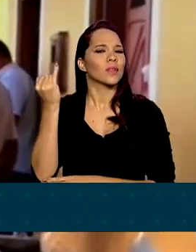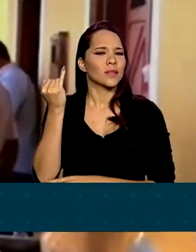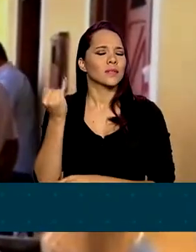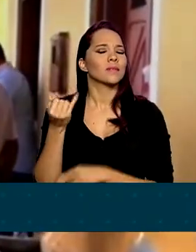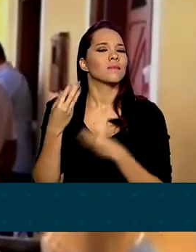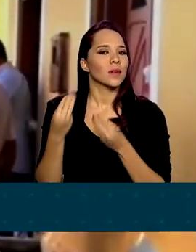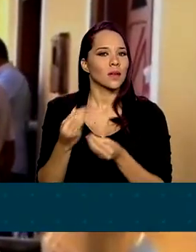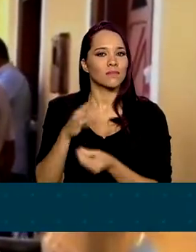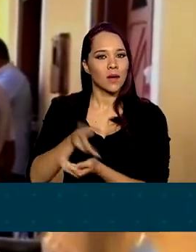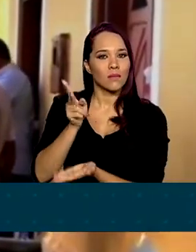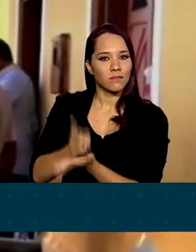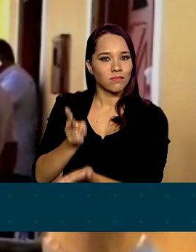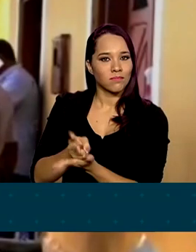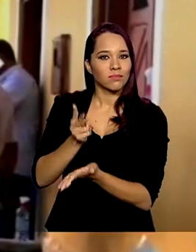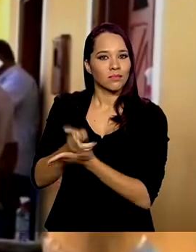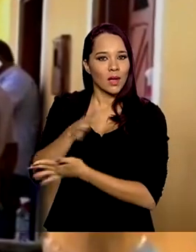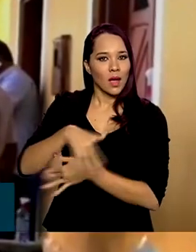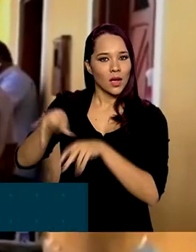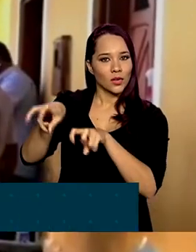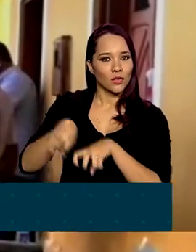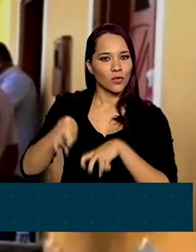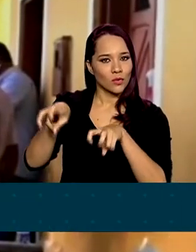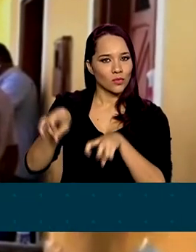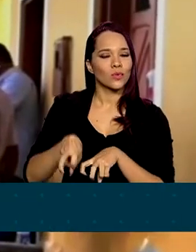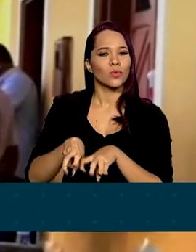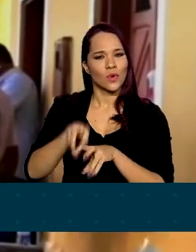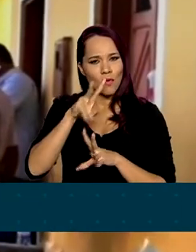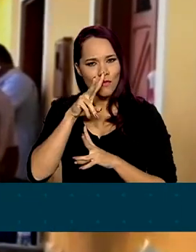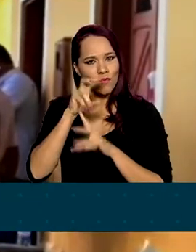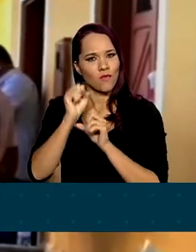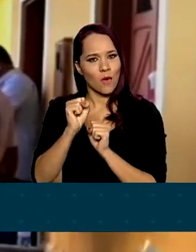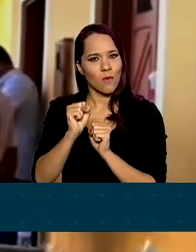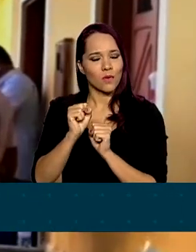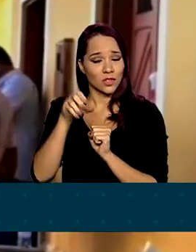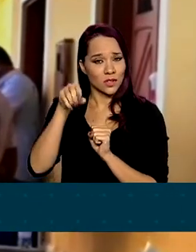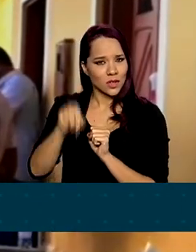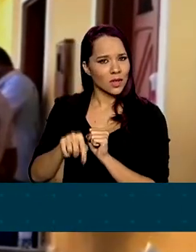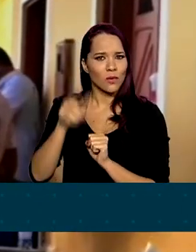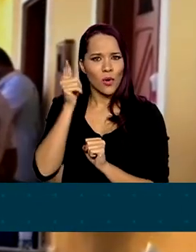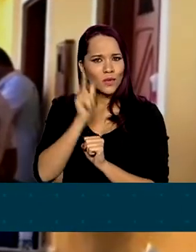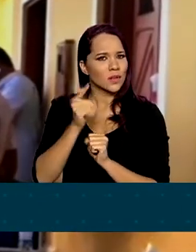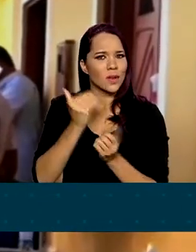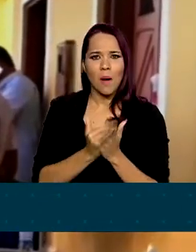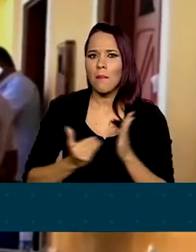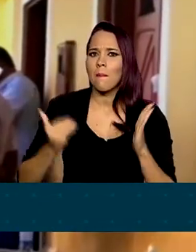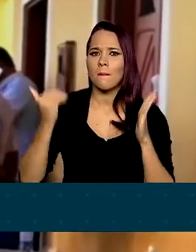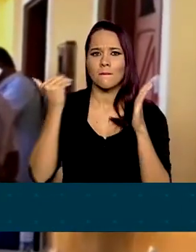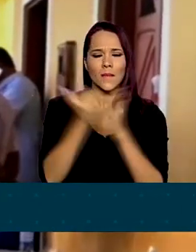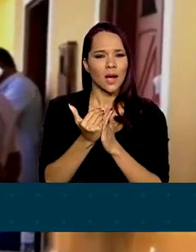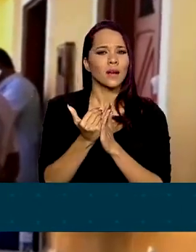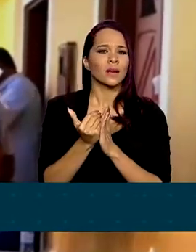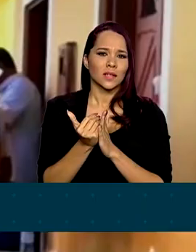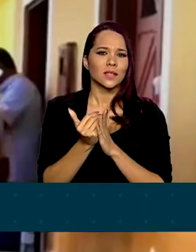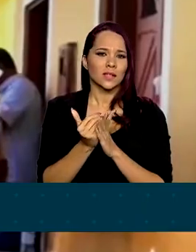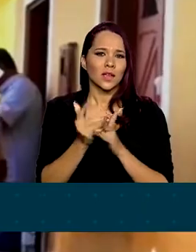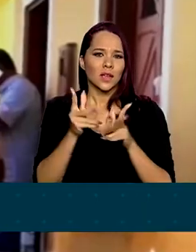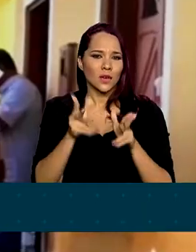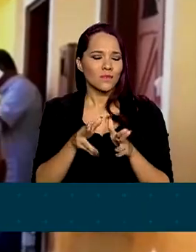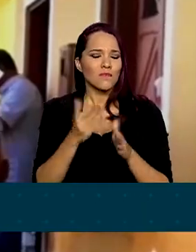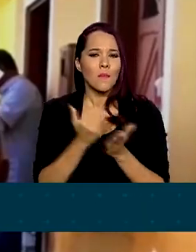dessa agricultura pujante, forte e que ele venha cada vez mais com forma mais